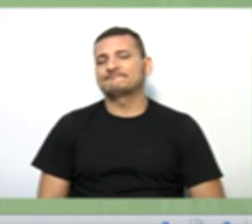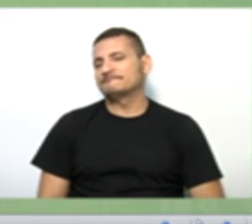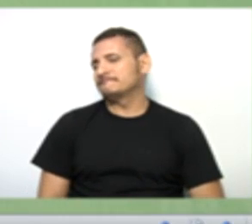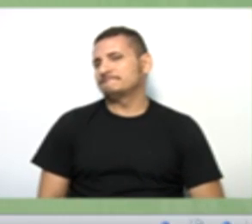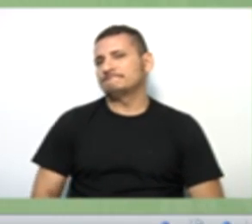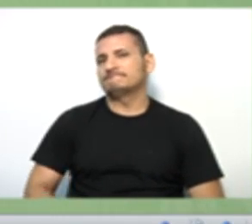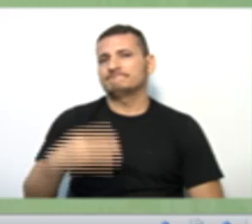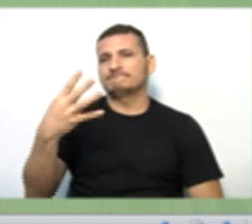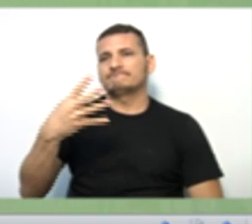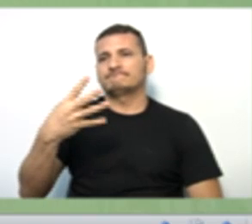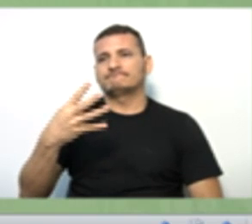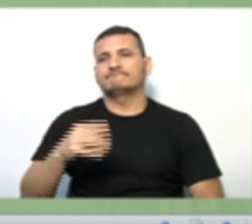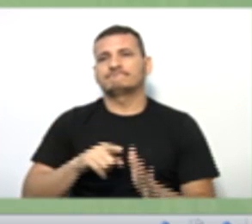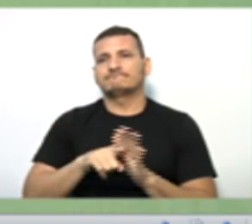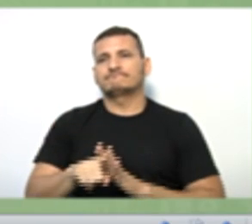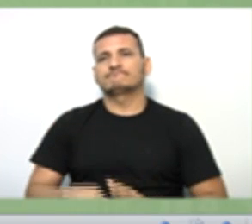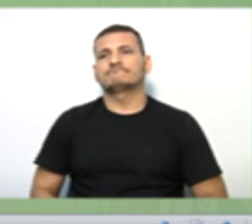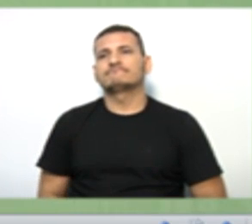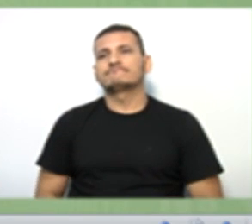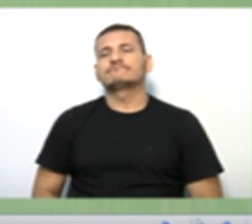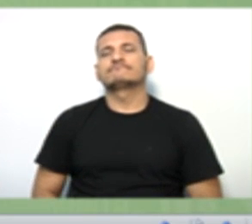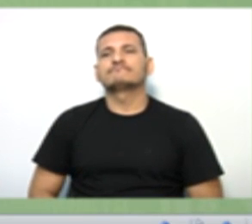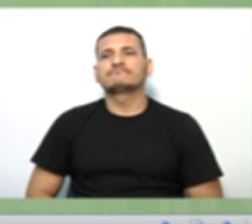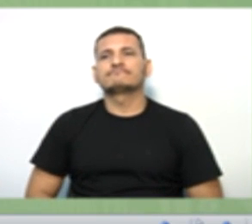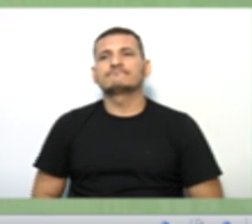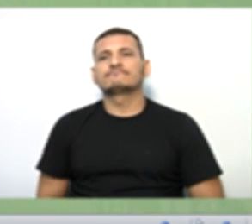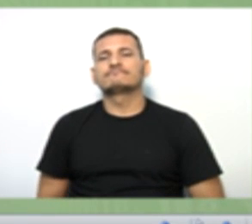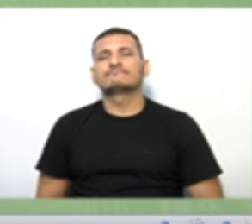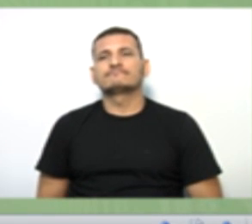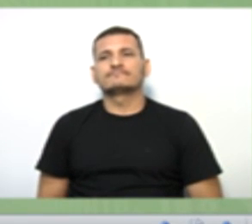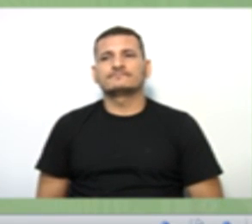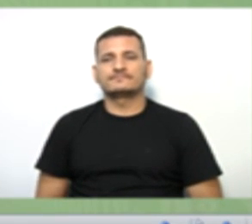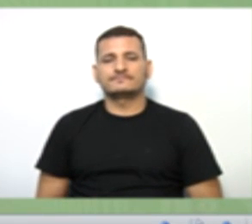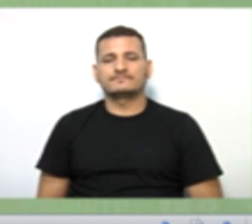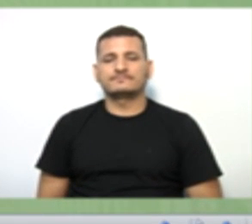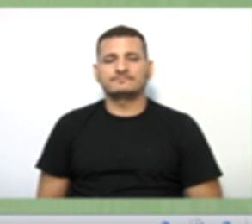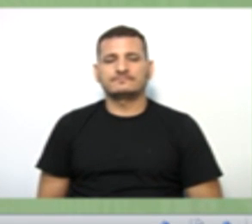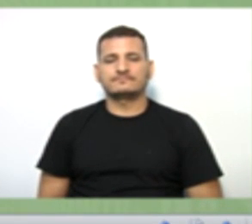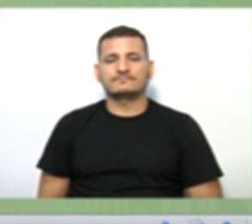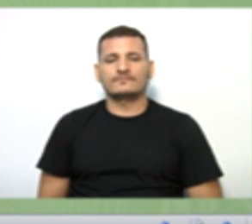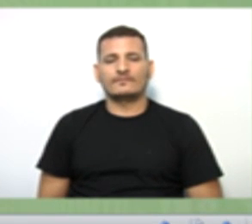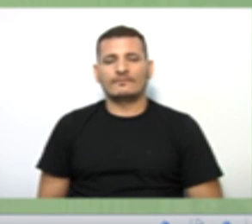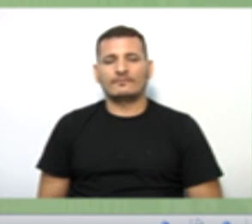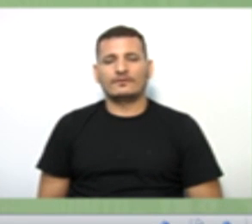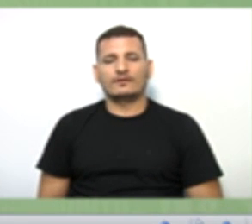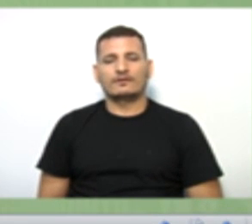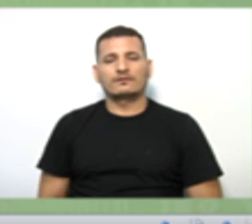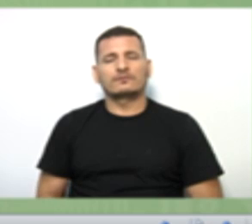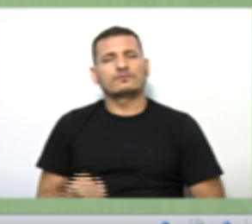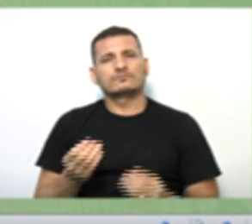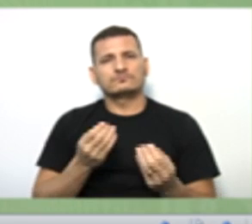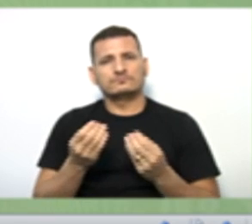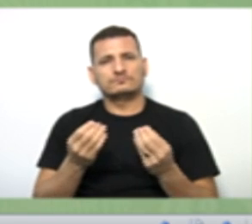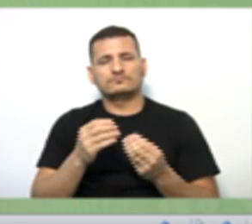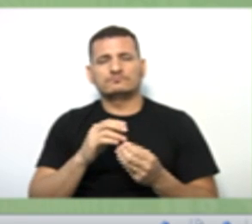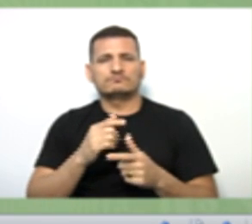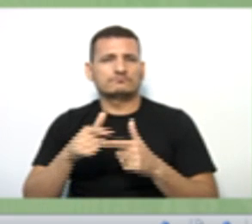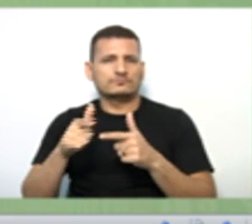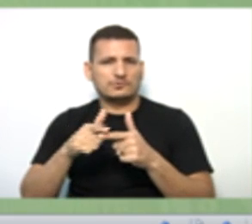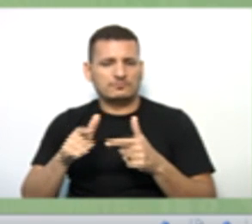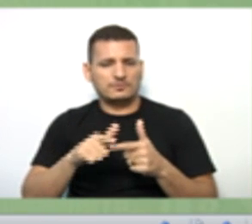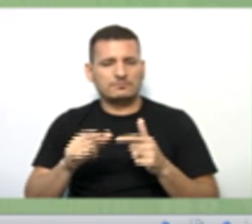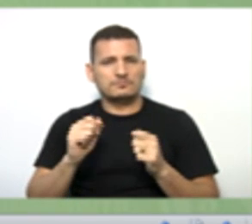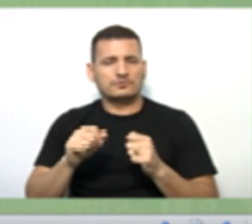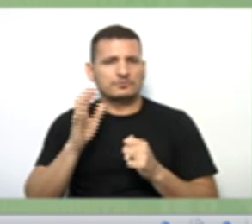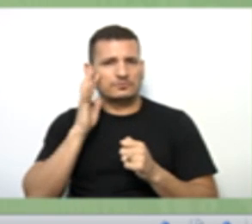Questão 4, tá? Lançada a questão 4 aqui para vocês. Nome dado ao problema que pode ser resolvido de